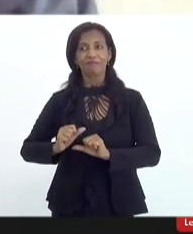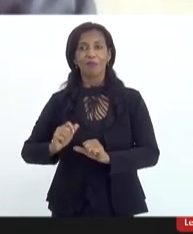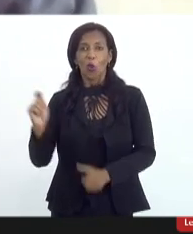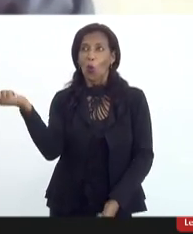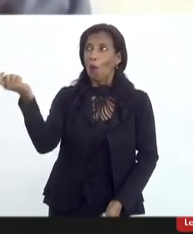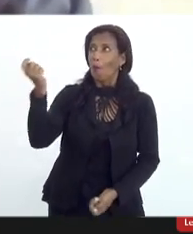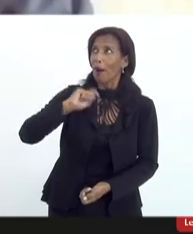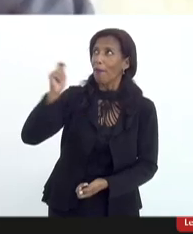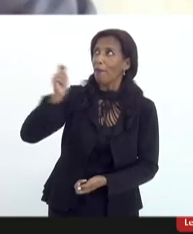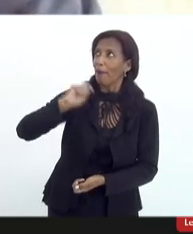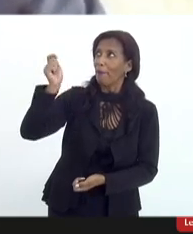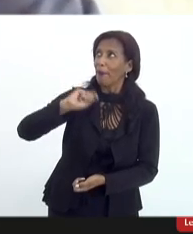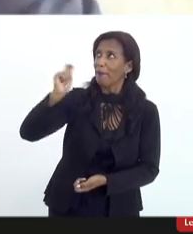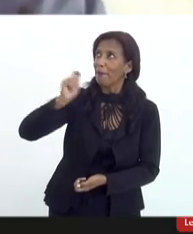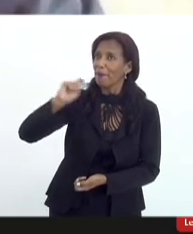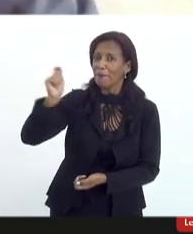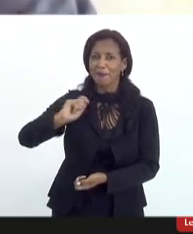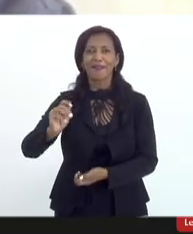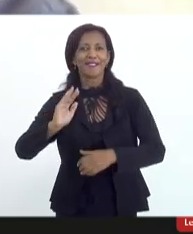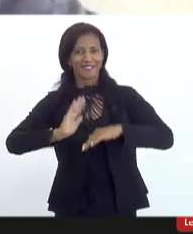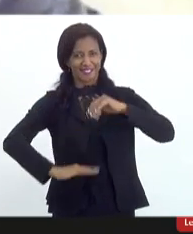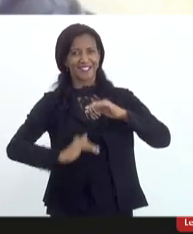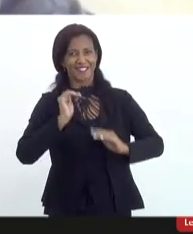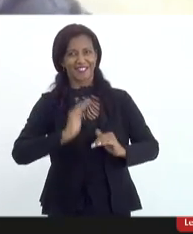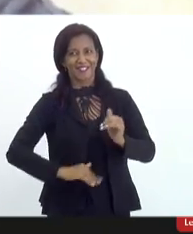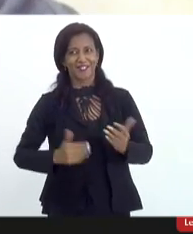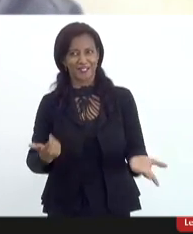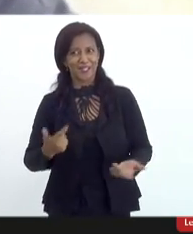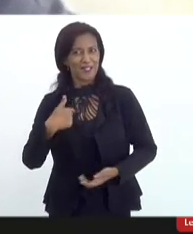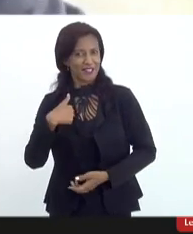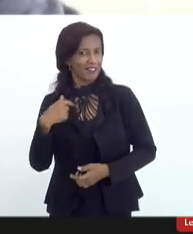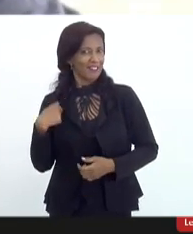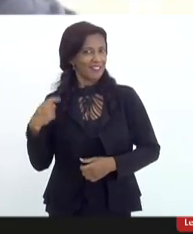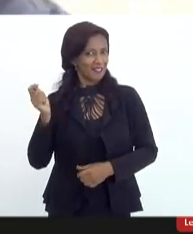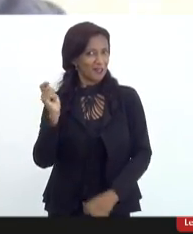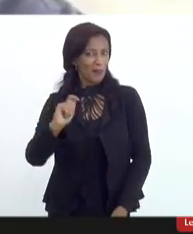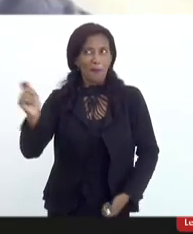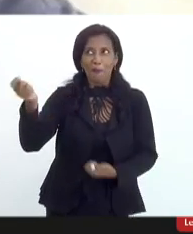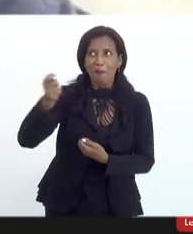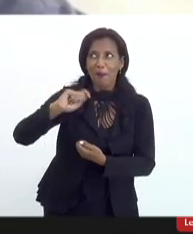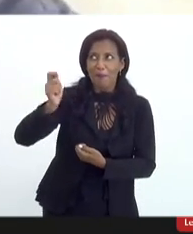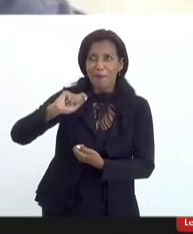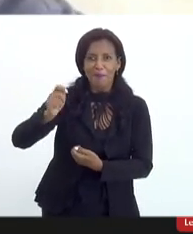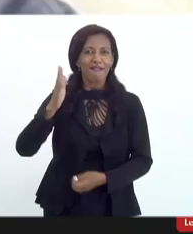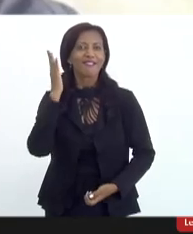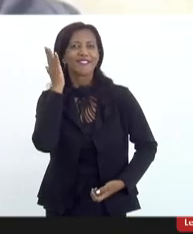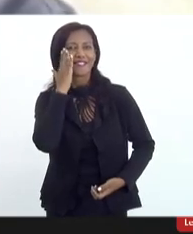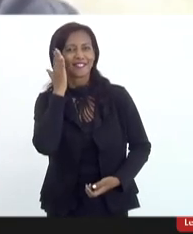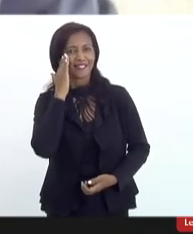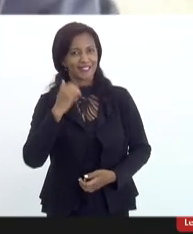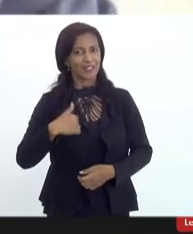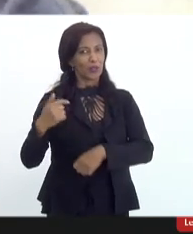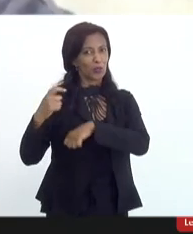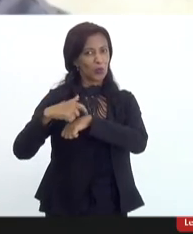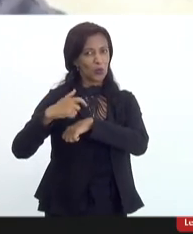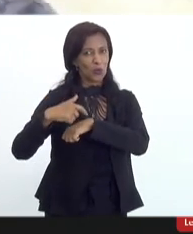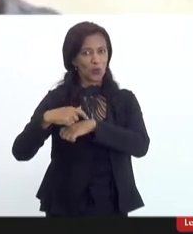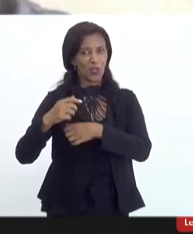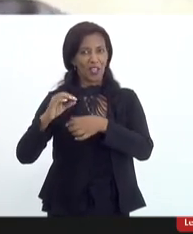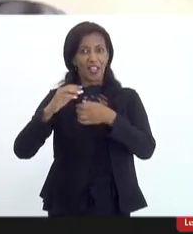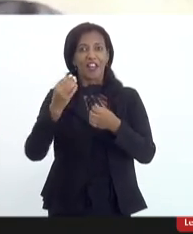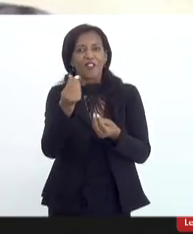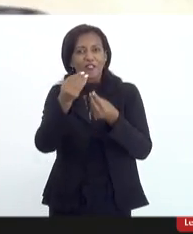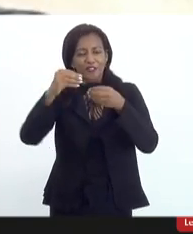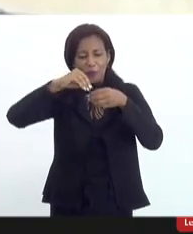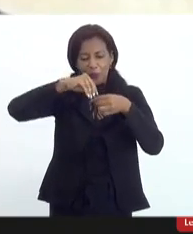de pipa. Não sei se existe, mas eu, modéstia à parte, de bicara comigo mesmo. Na época a gente usava cerol e